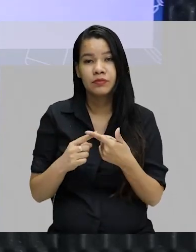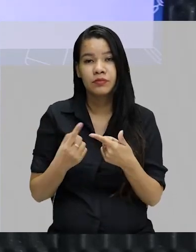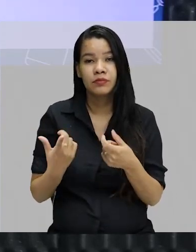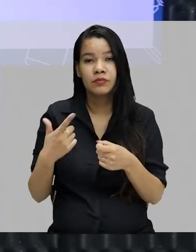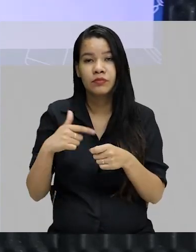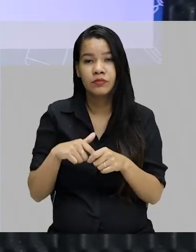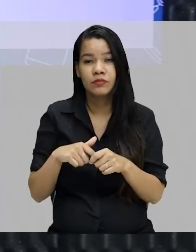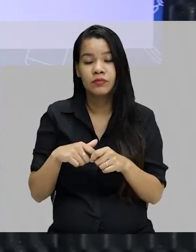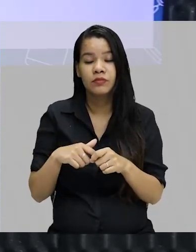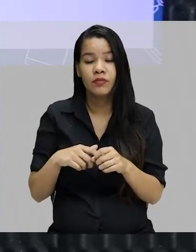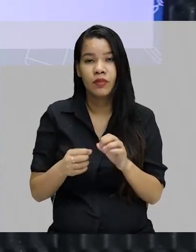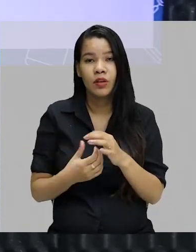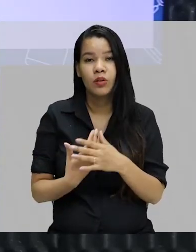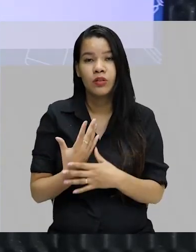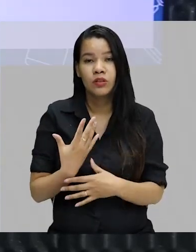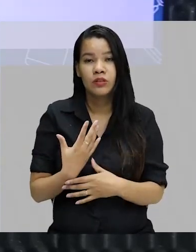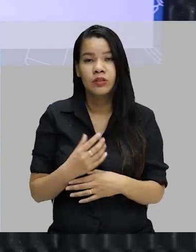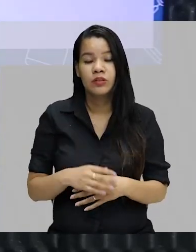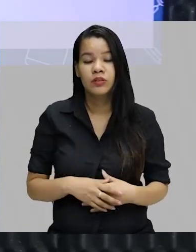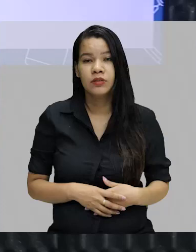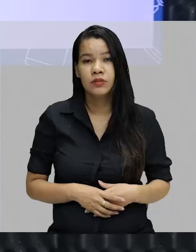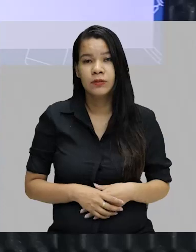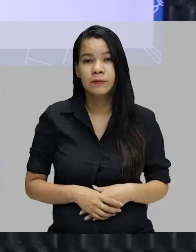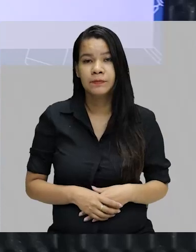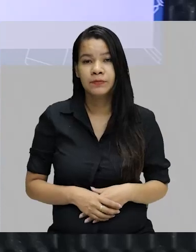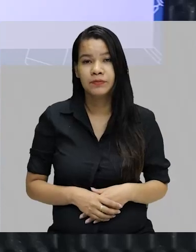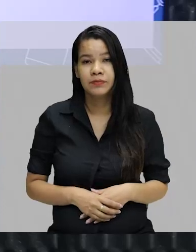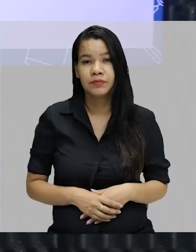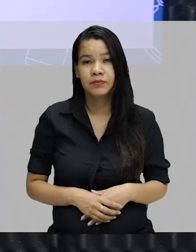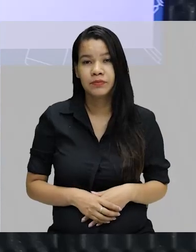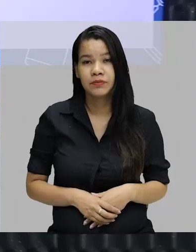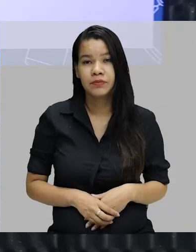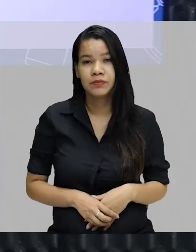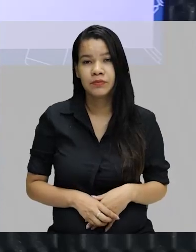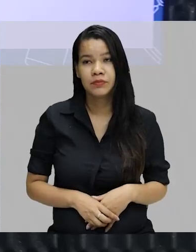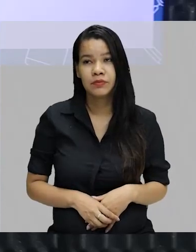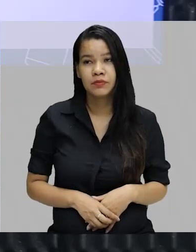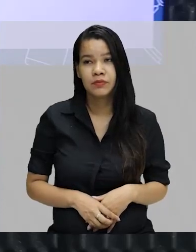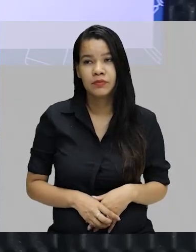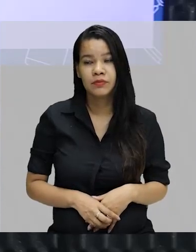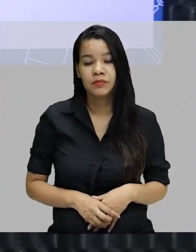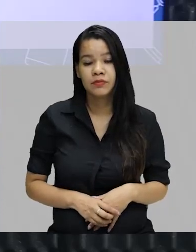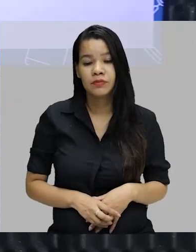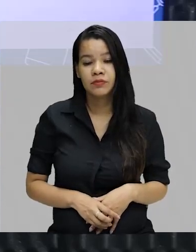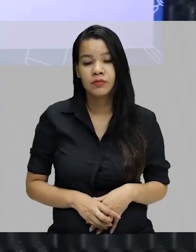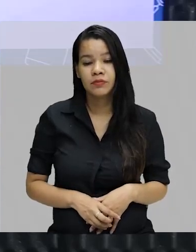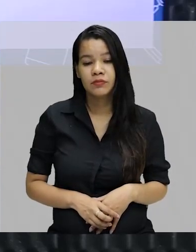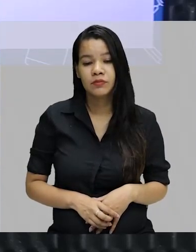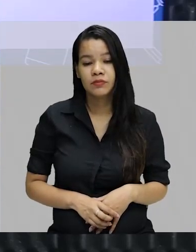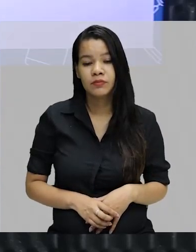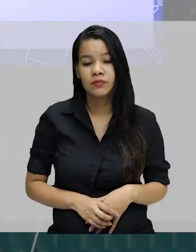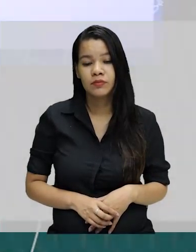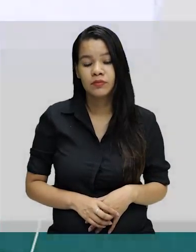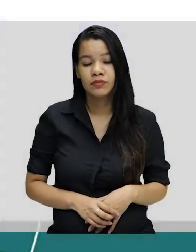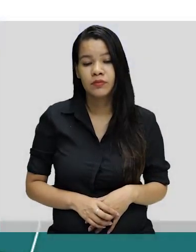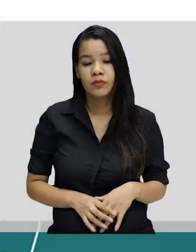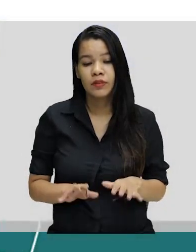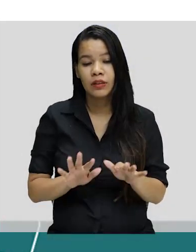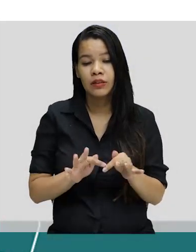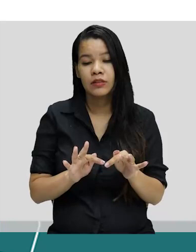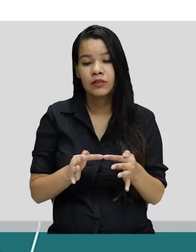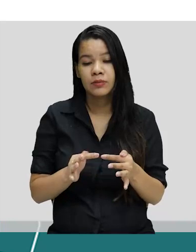a tensão ela é retirada, né? Quando ela é terminada, tá certo? Então, a